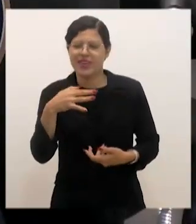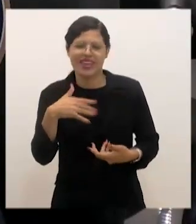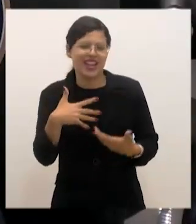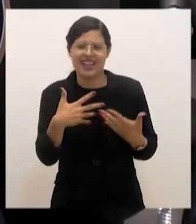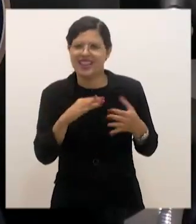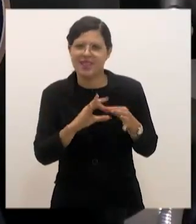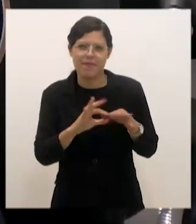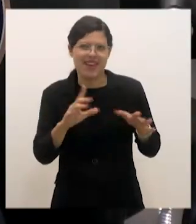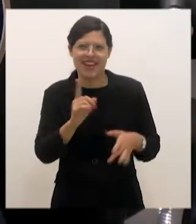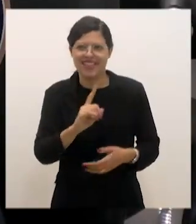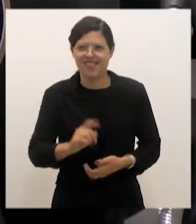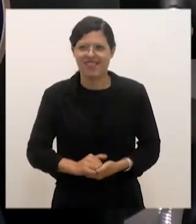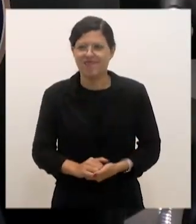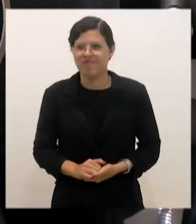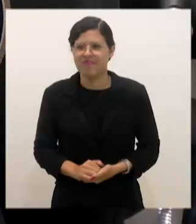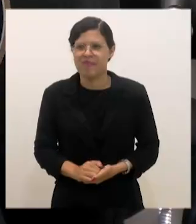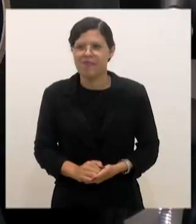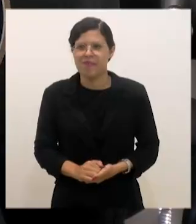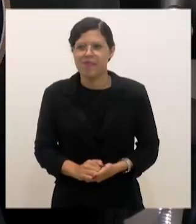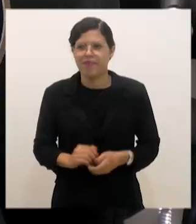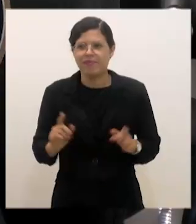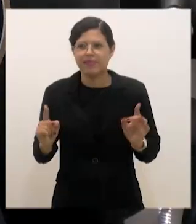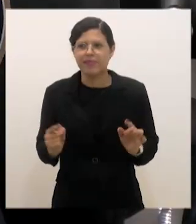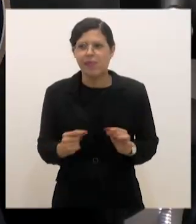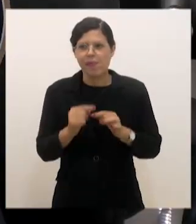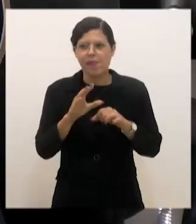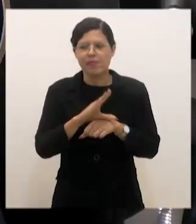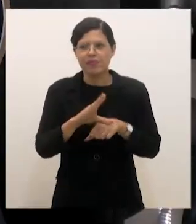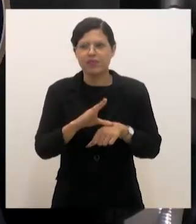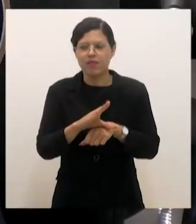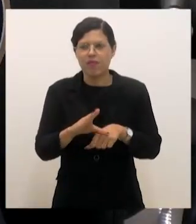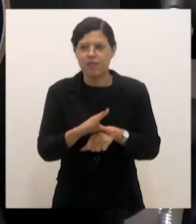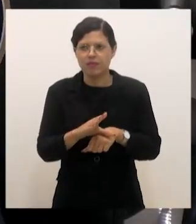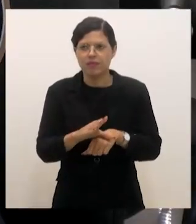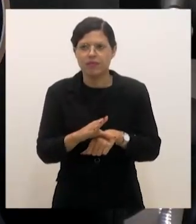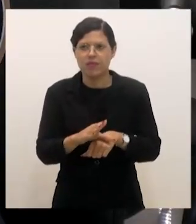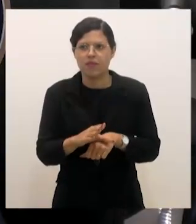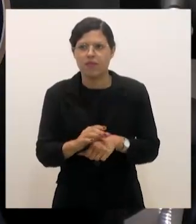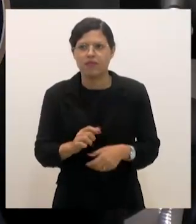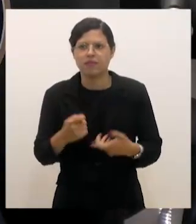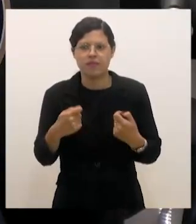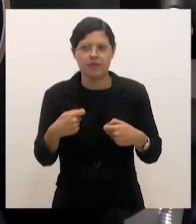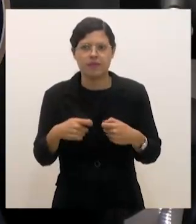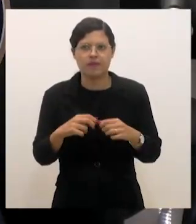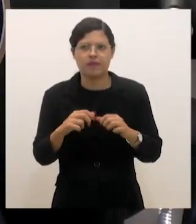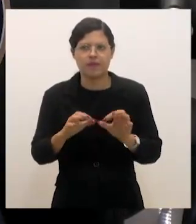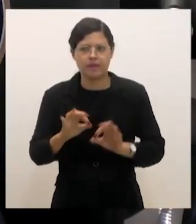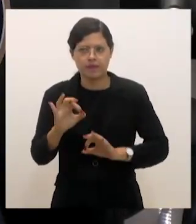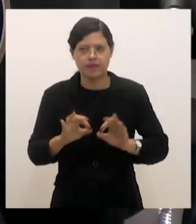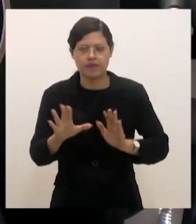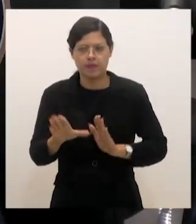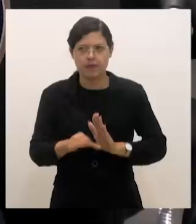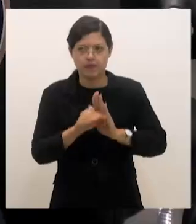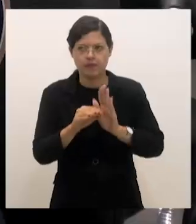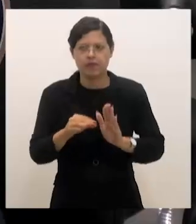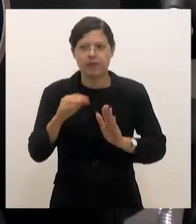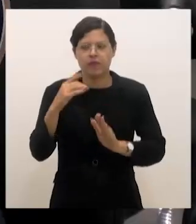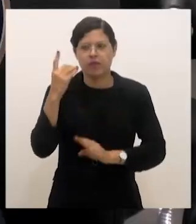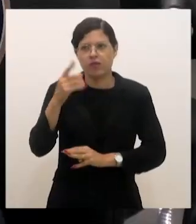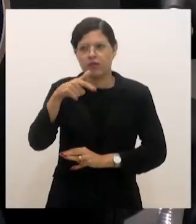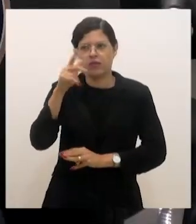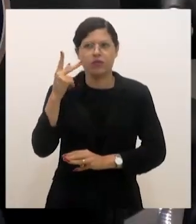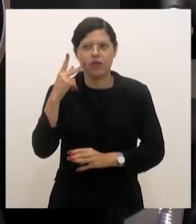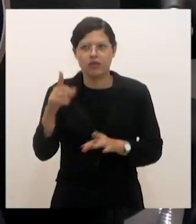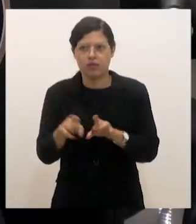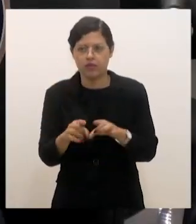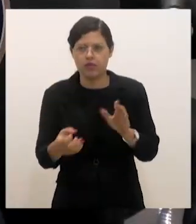alimentício, quanto mais esse. Pela constitucionalidade, e vamos ajustar as emendas com a questão do doutor Luiz Paulo e do próprio